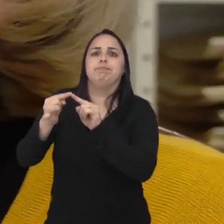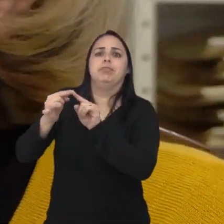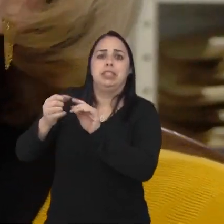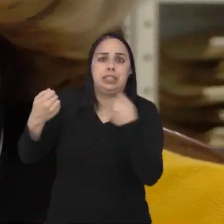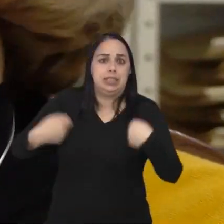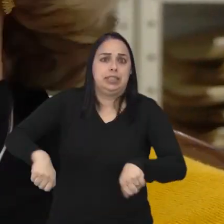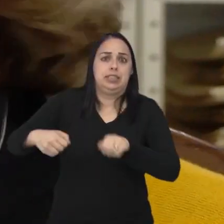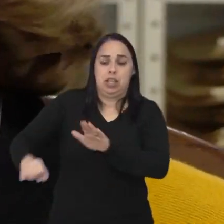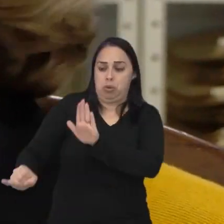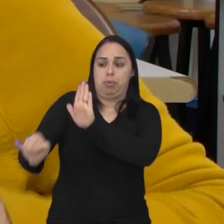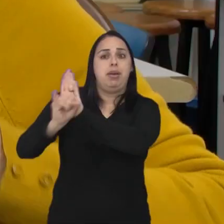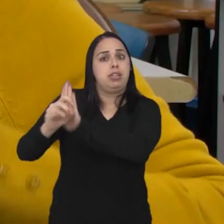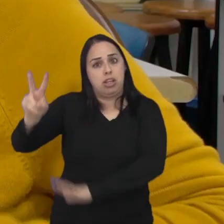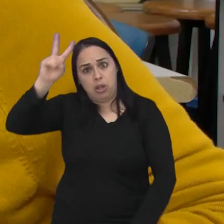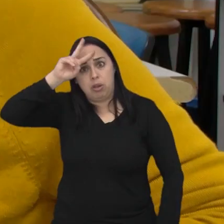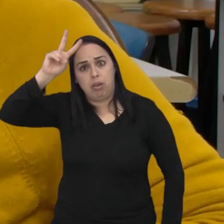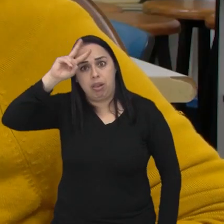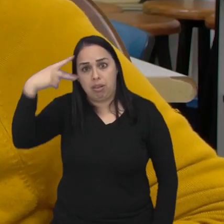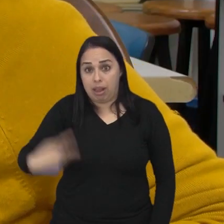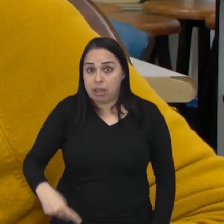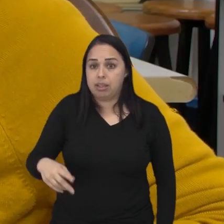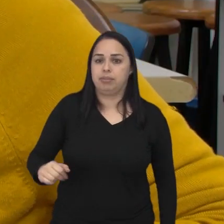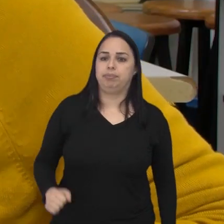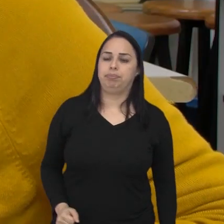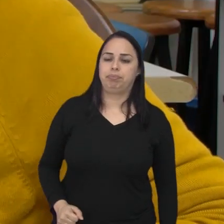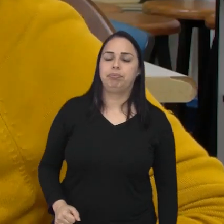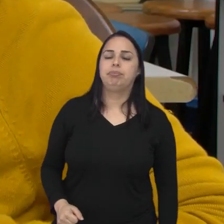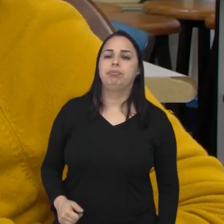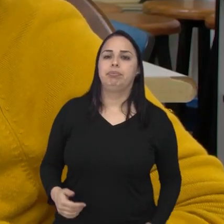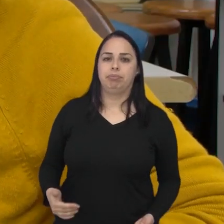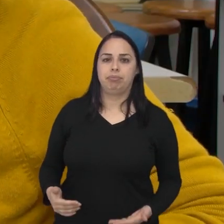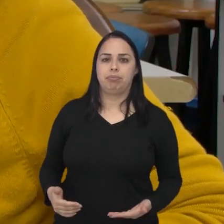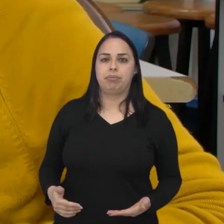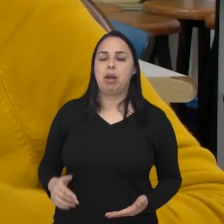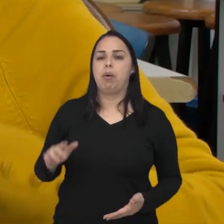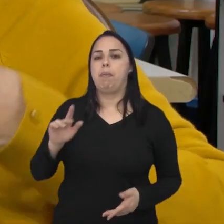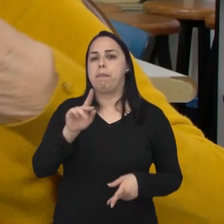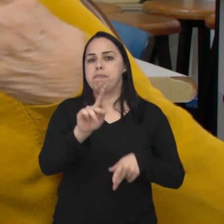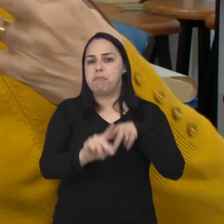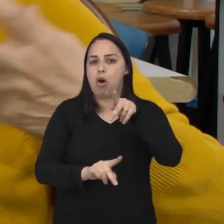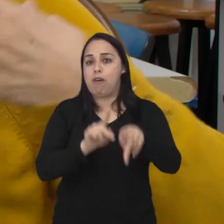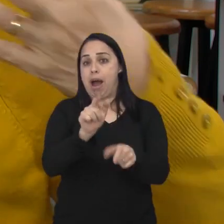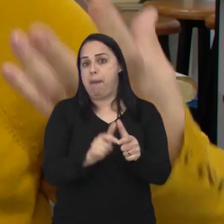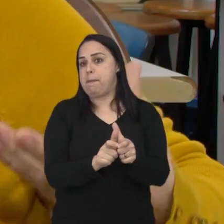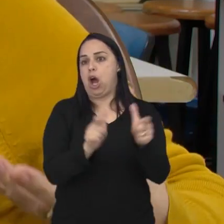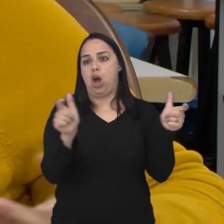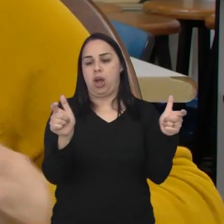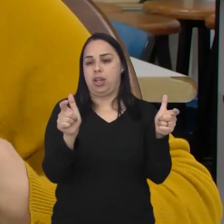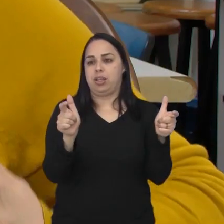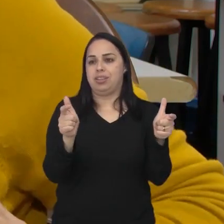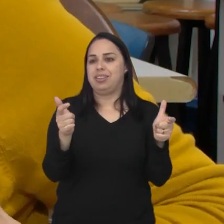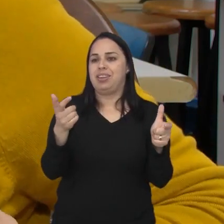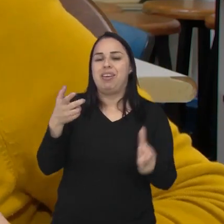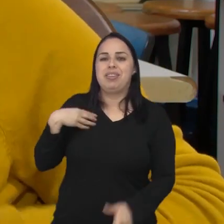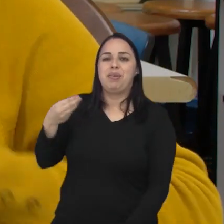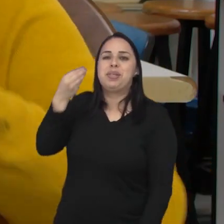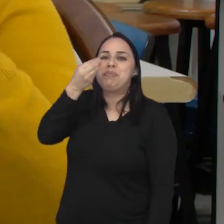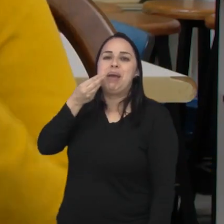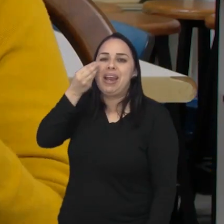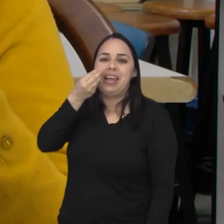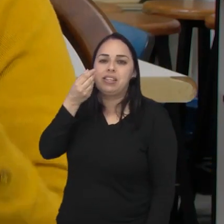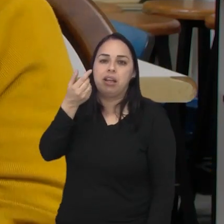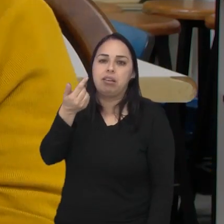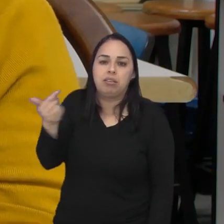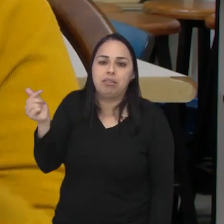nossa identidade nacional. No momento mesmo da independência, o povo, na sua maioria, não esteve presente. Então, não